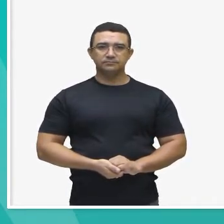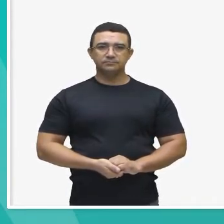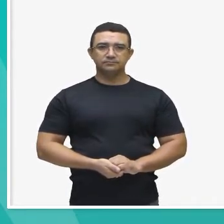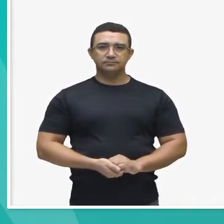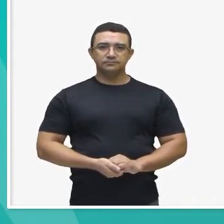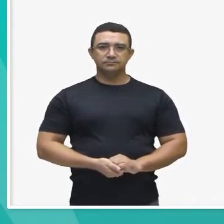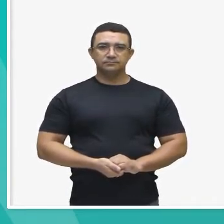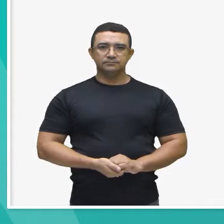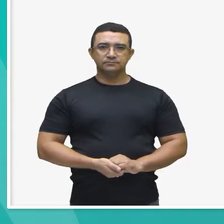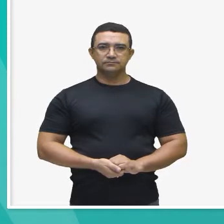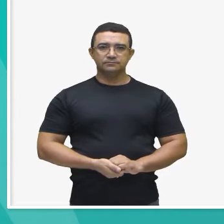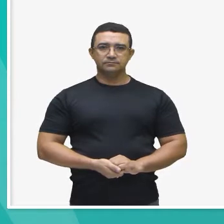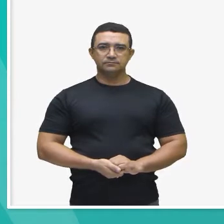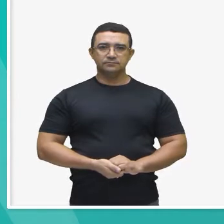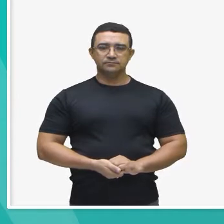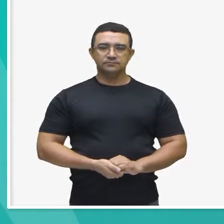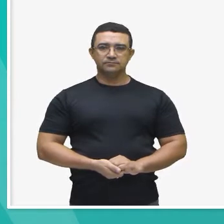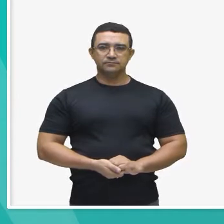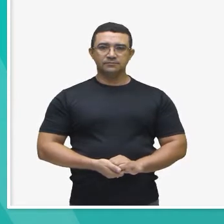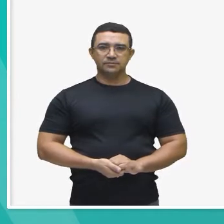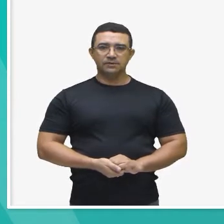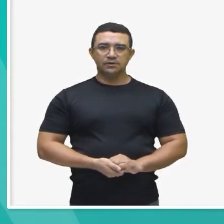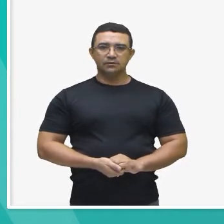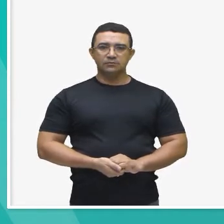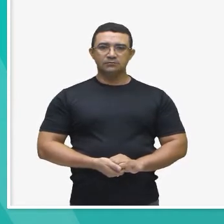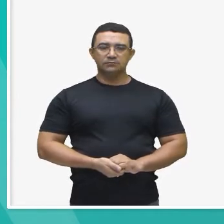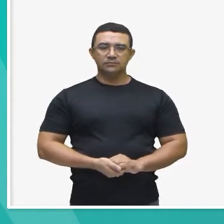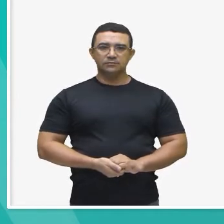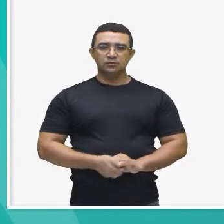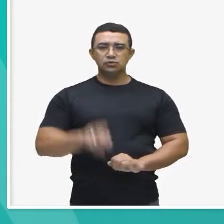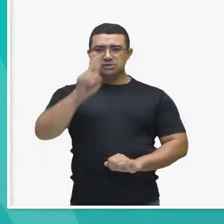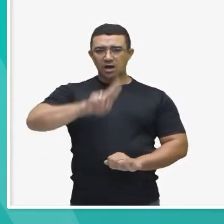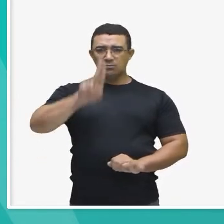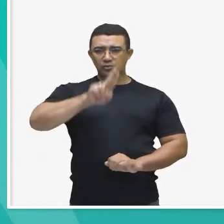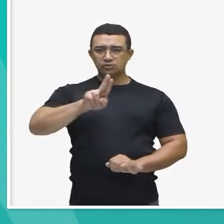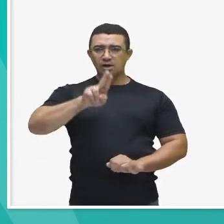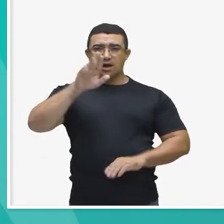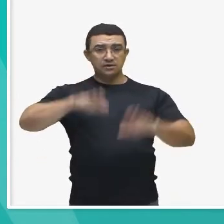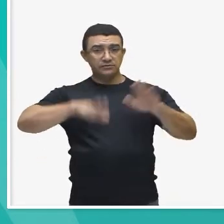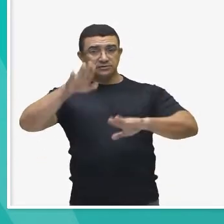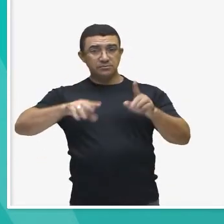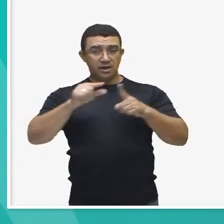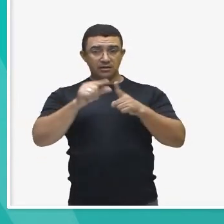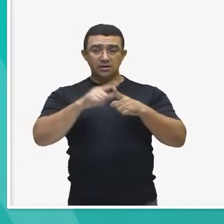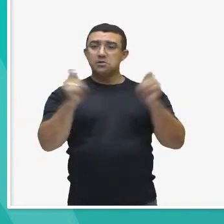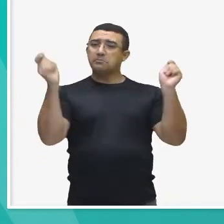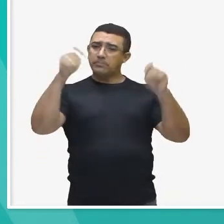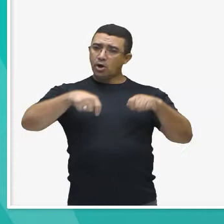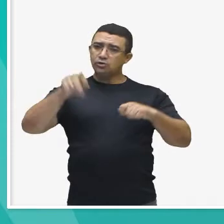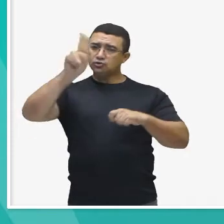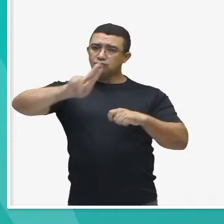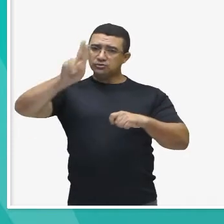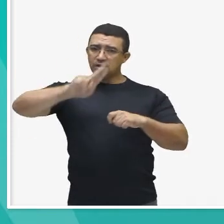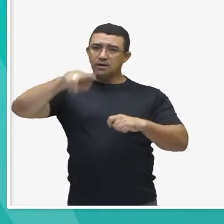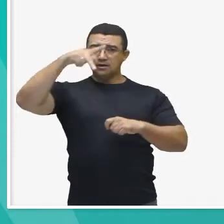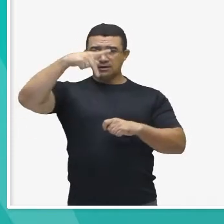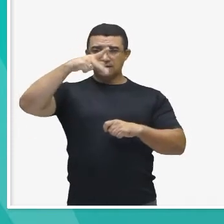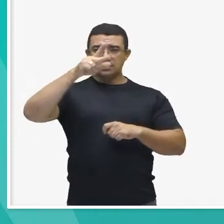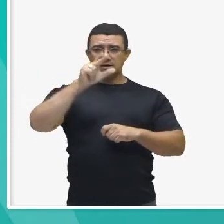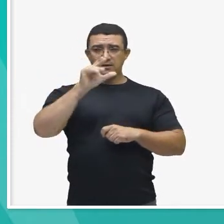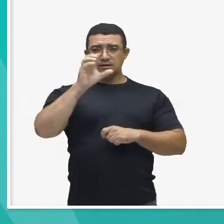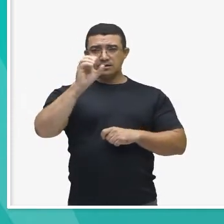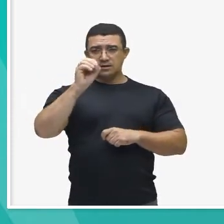nós usamos os casos em que nós podemos empregar a próclise, nos seguintes